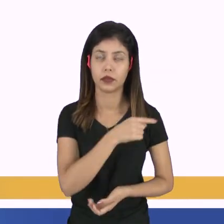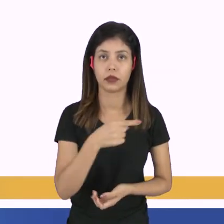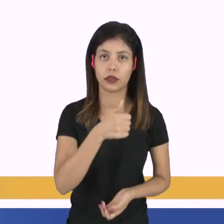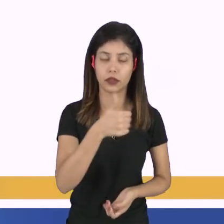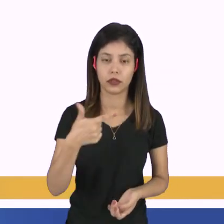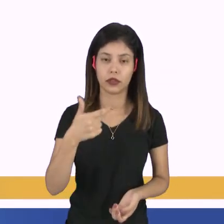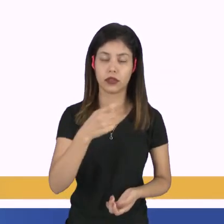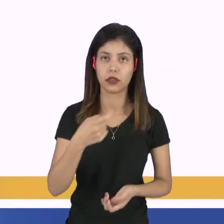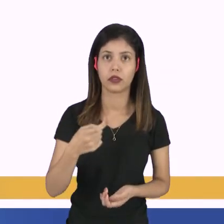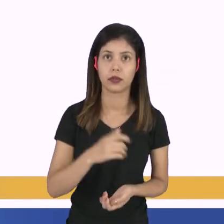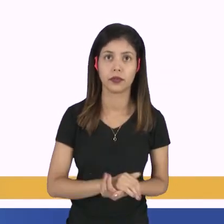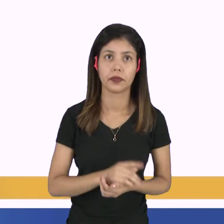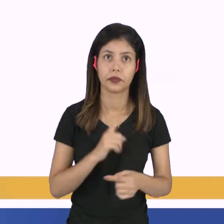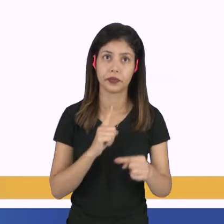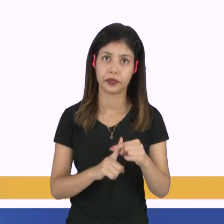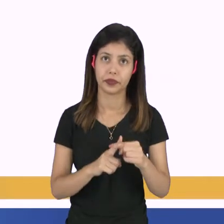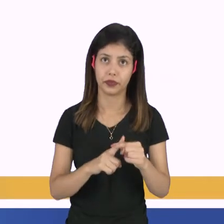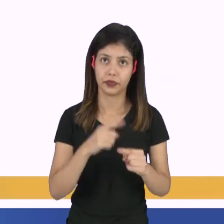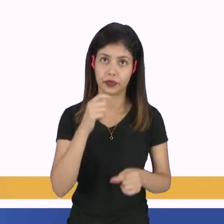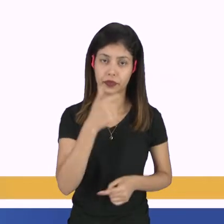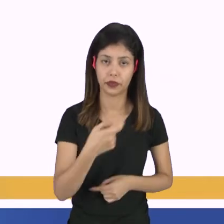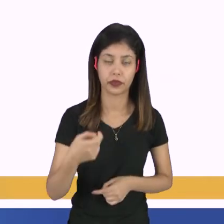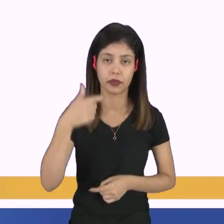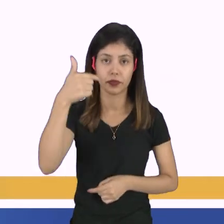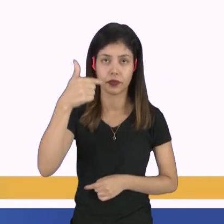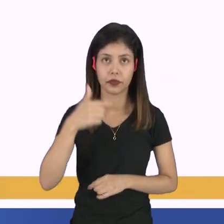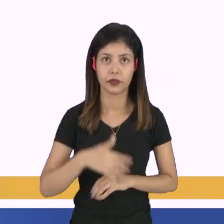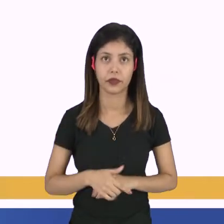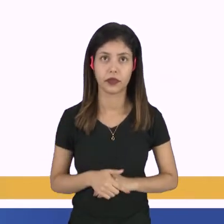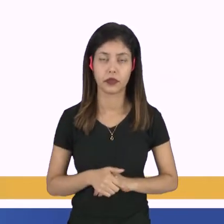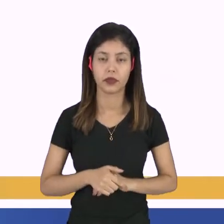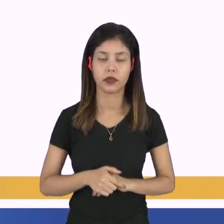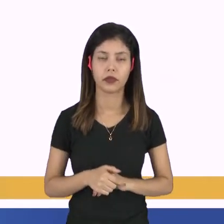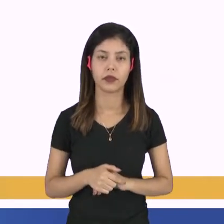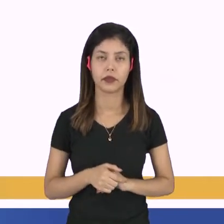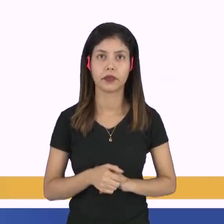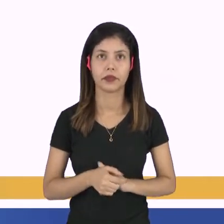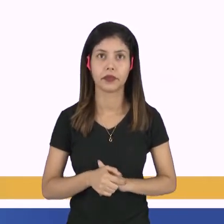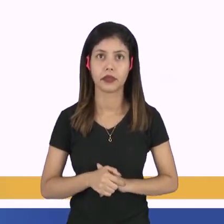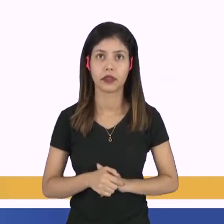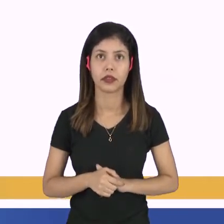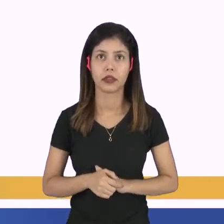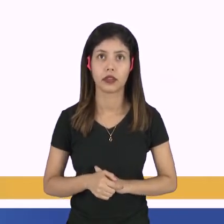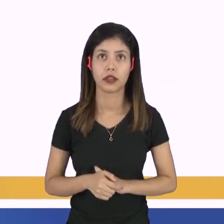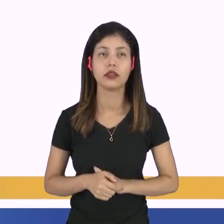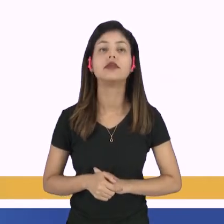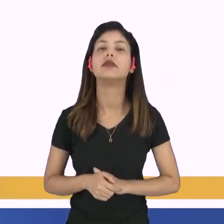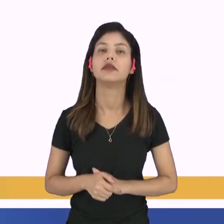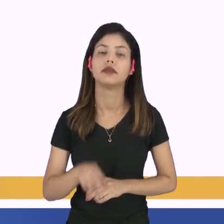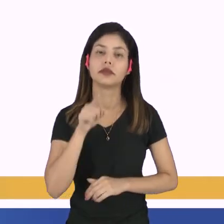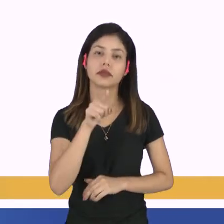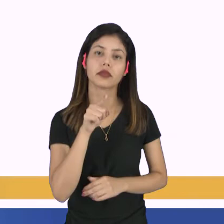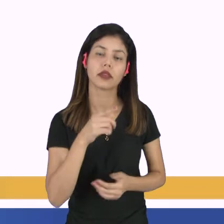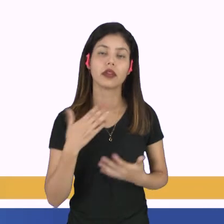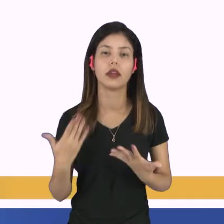menos 12x. Menos x vezes menos x, mais x ao quadrado. Então, gente,